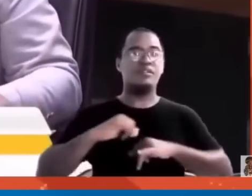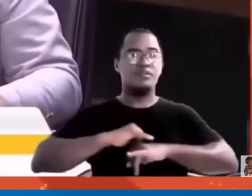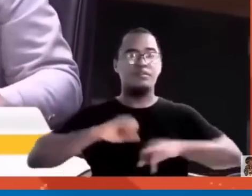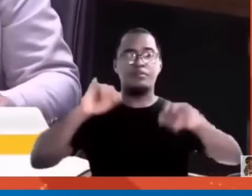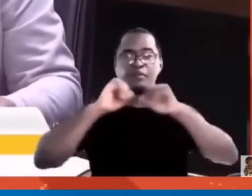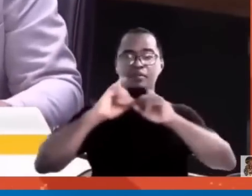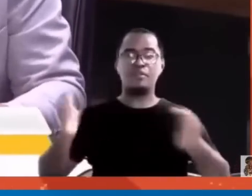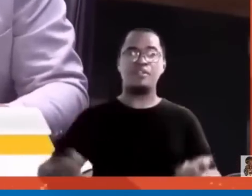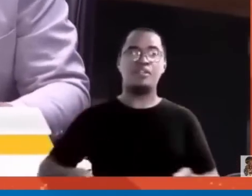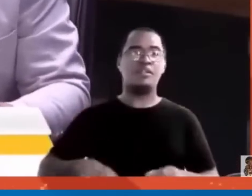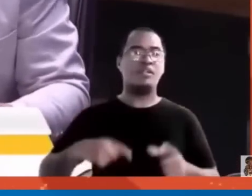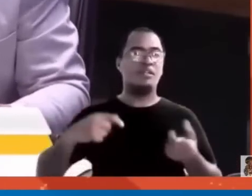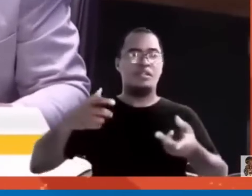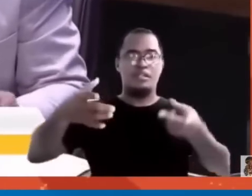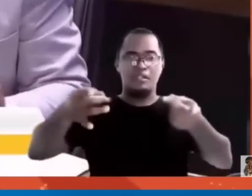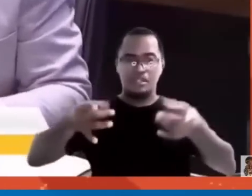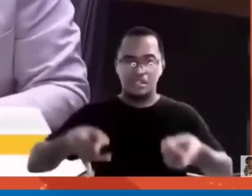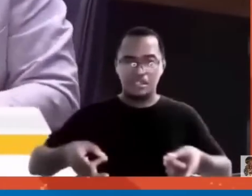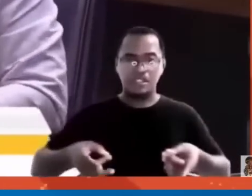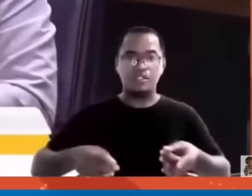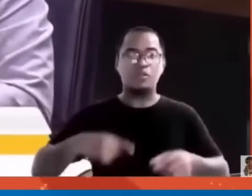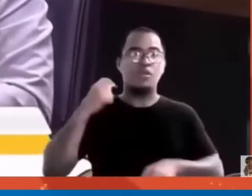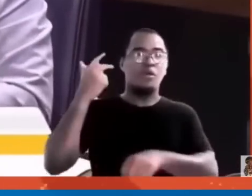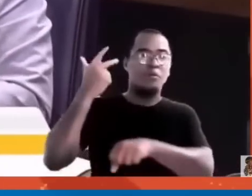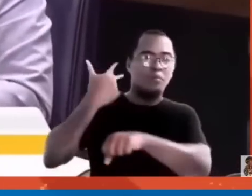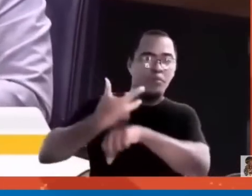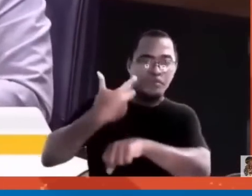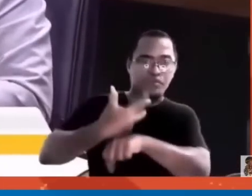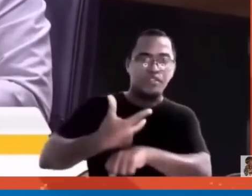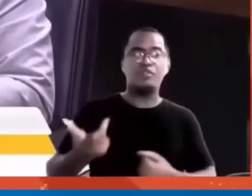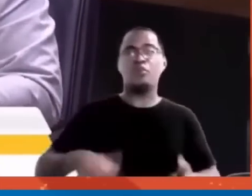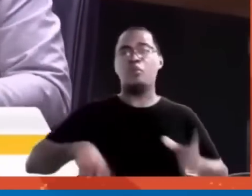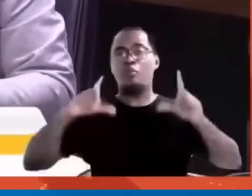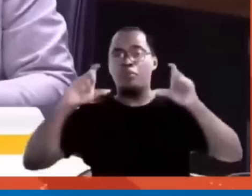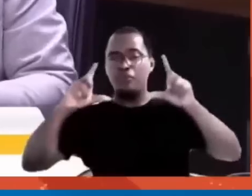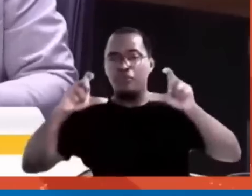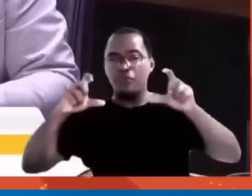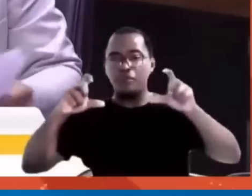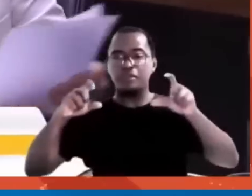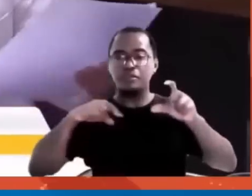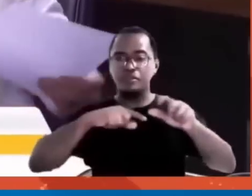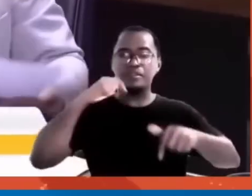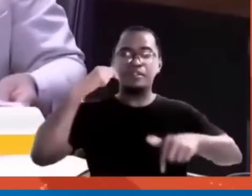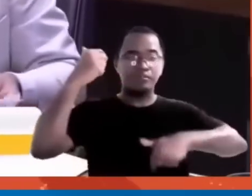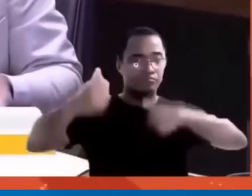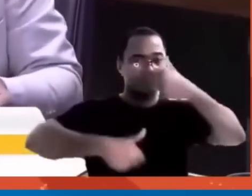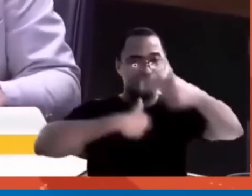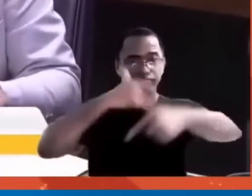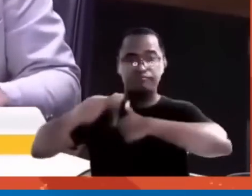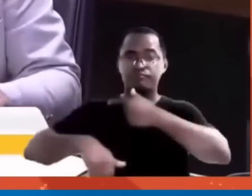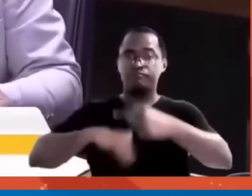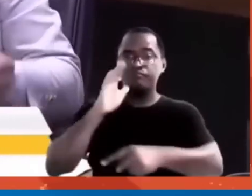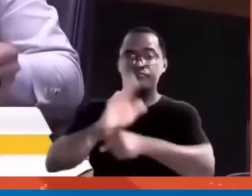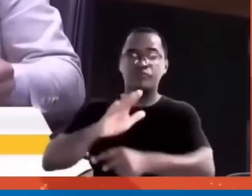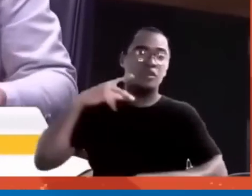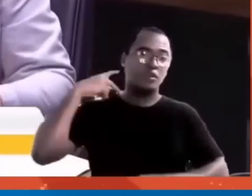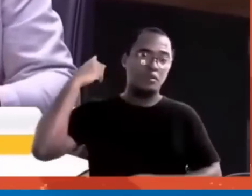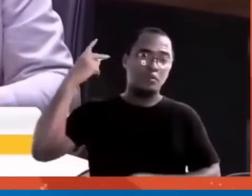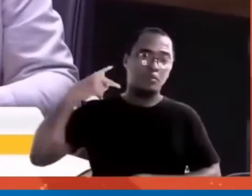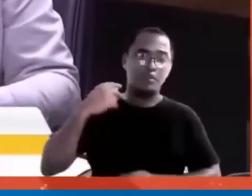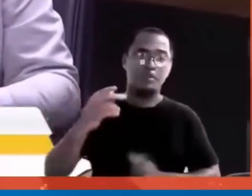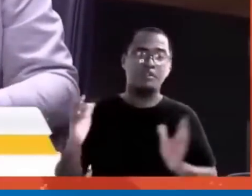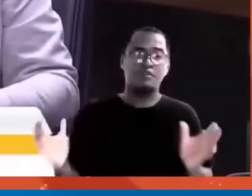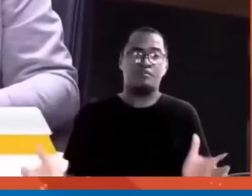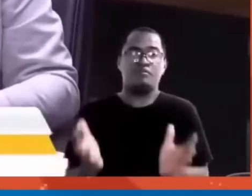por vídeos, por fotos, o senhor participou ativamente como um processo político de